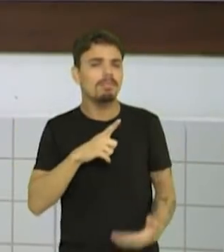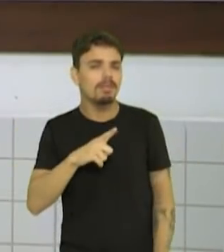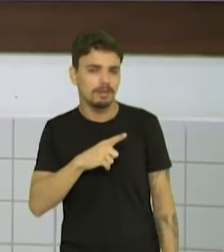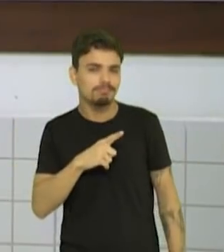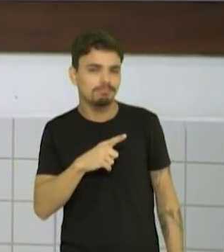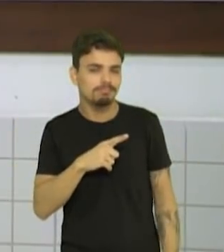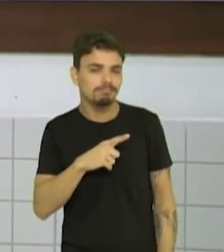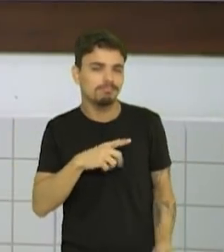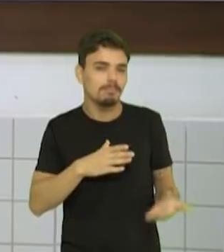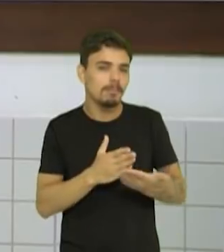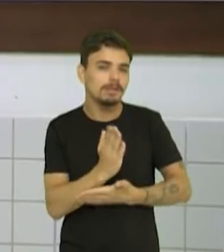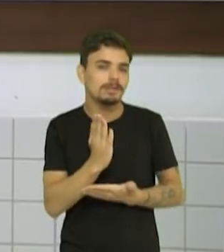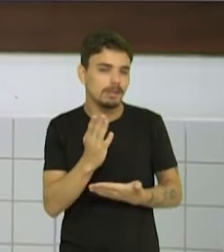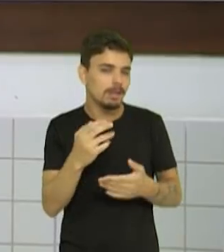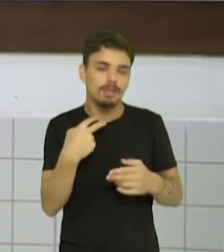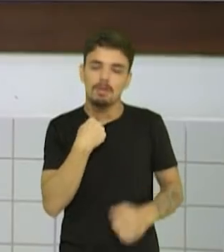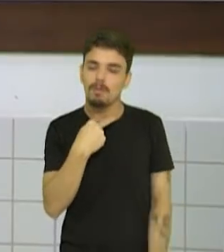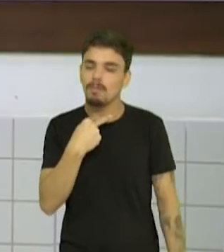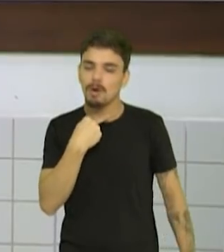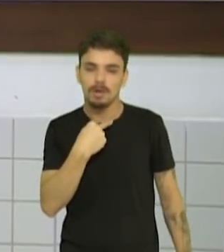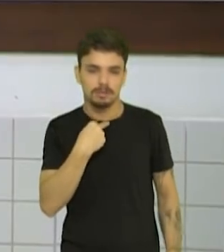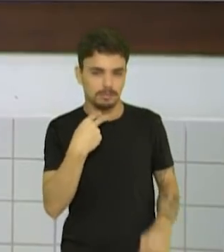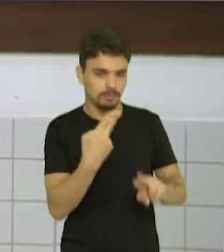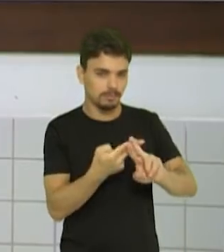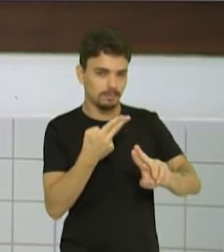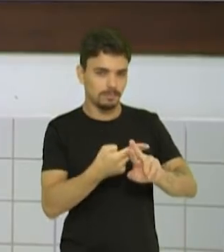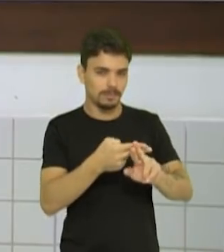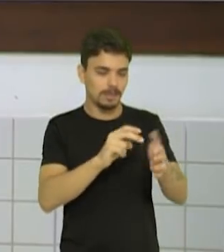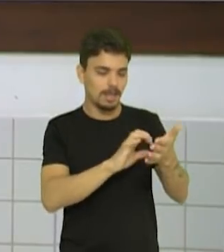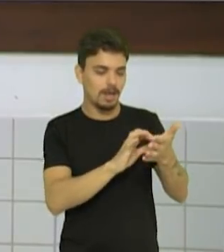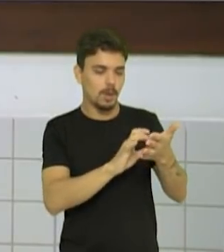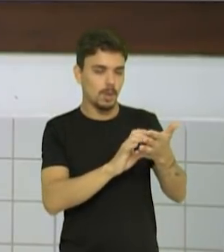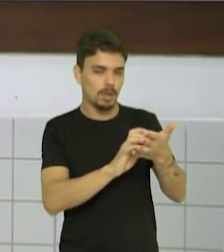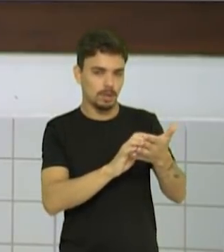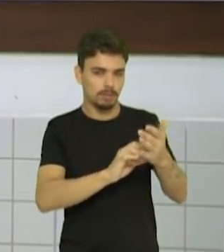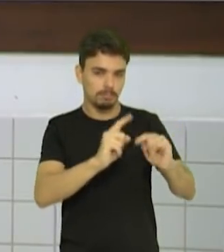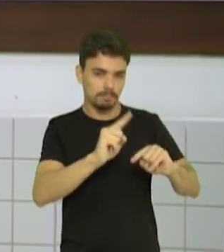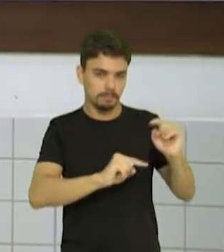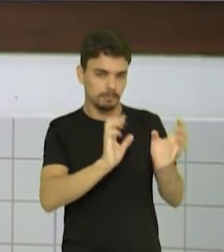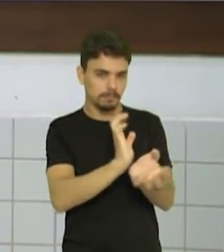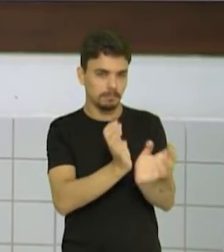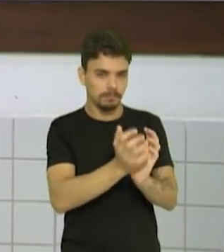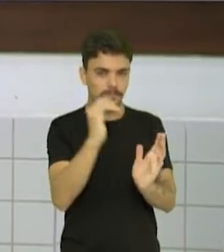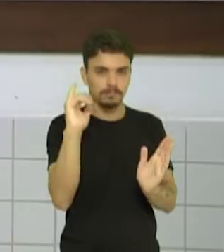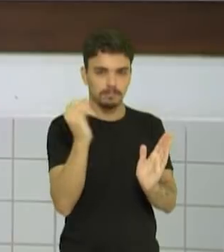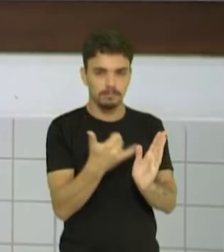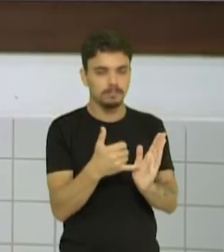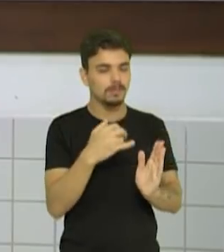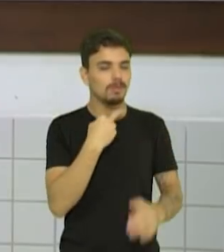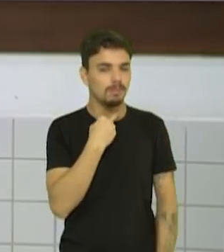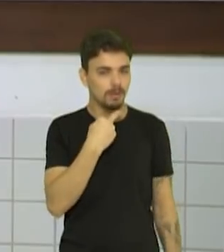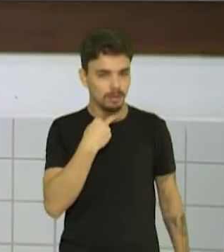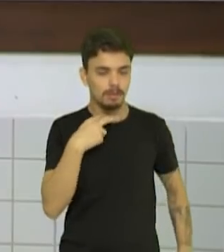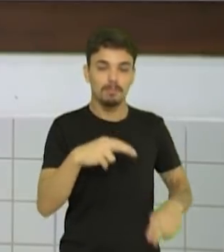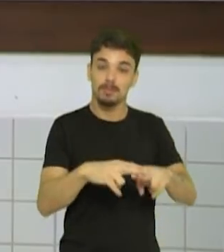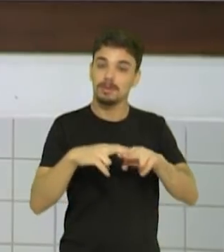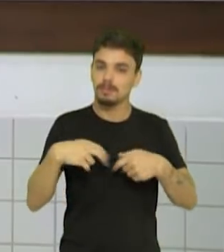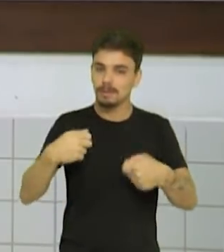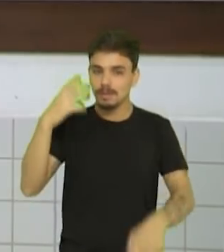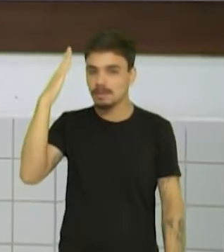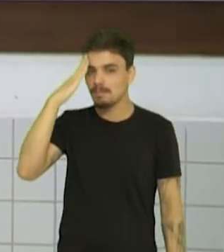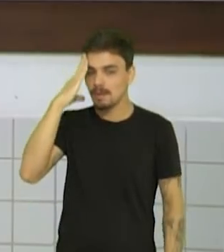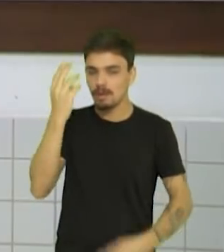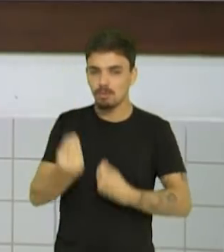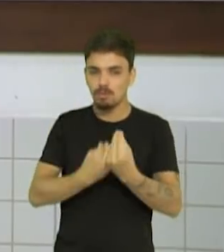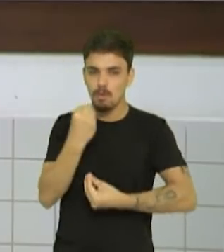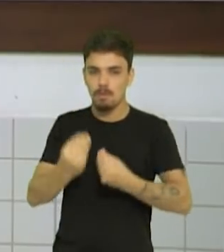vai poder usar essa calculadora. Então é importante que você tenha o domínio do procedimento dessa divisão, tá